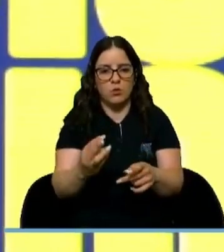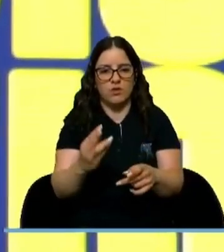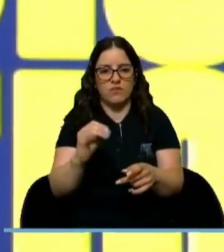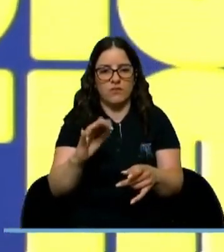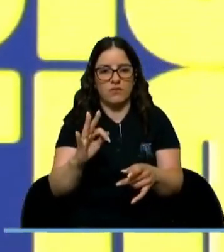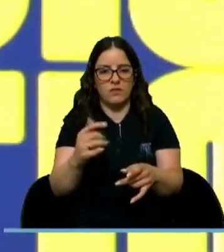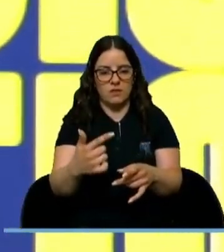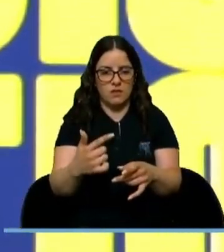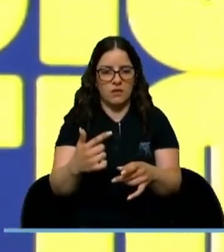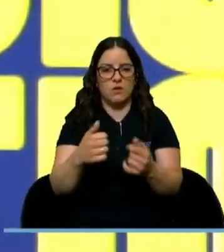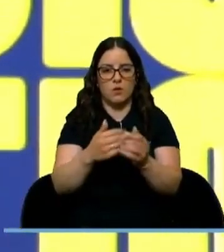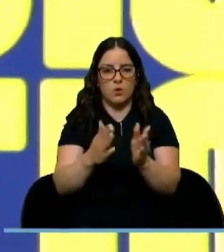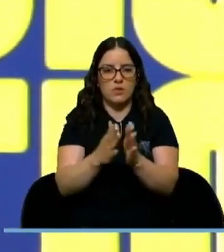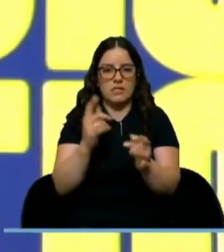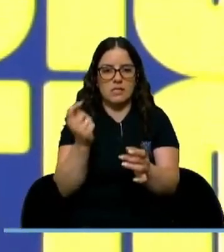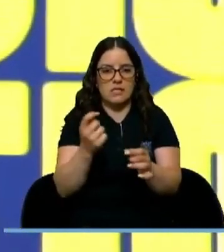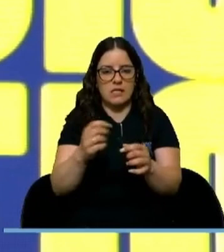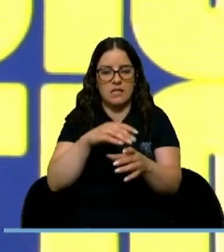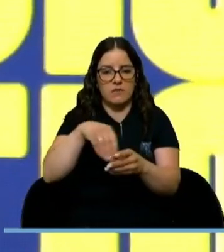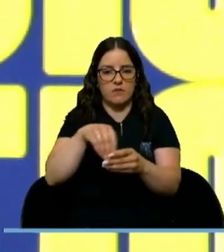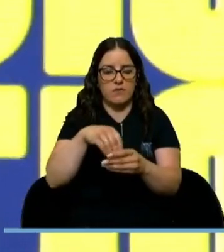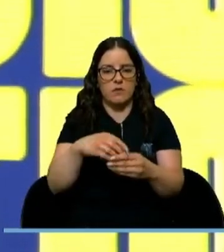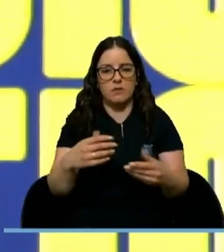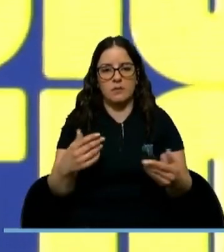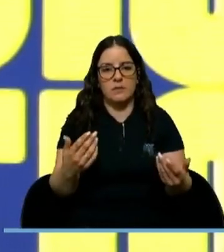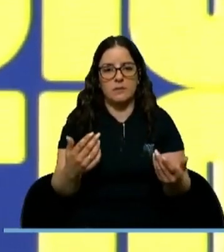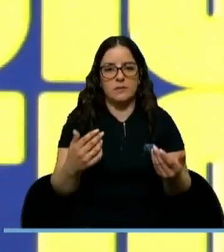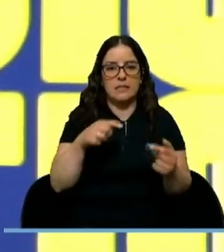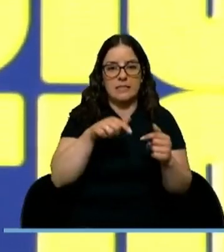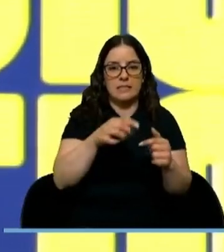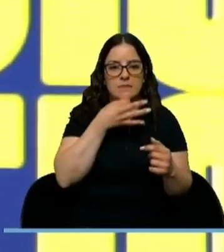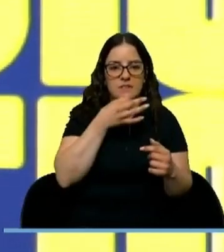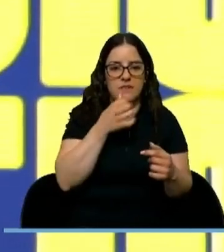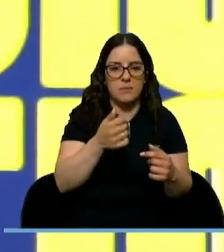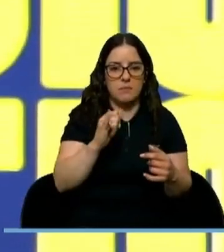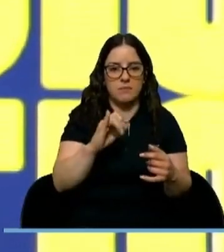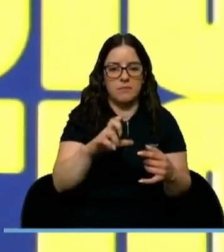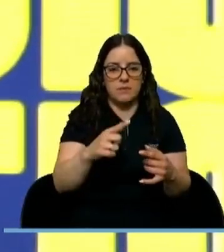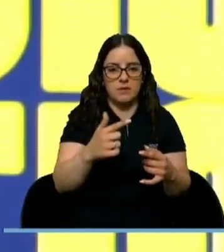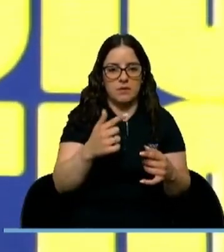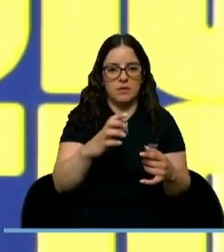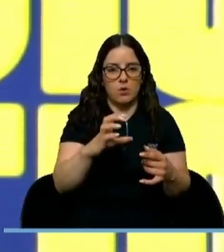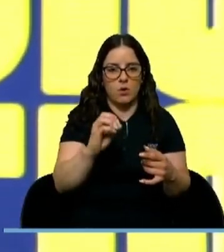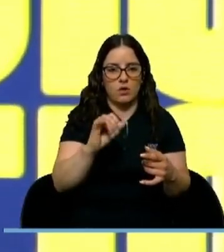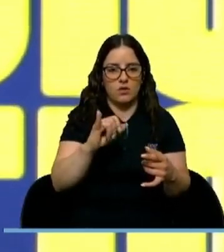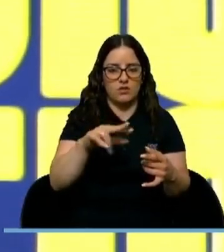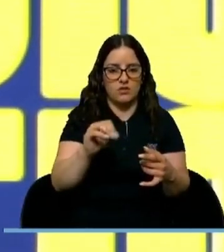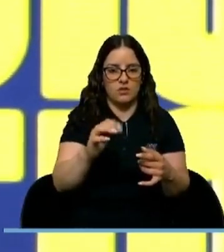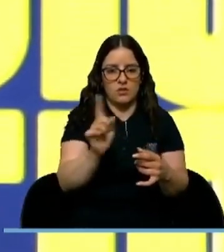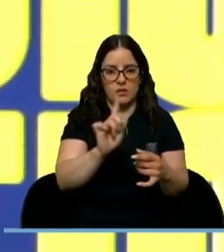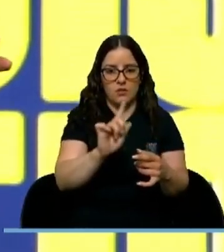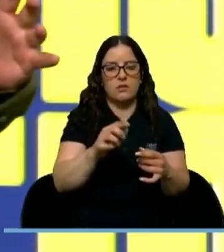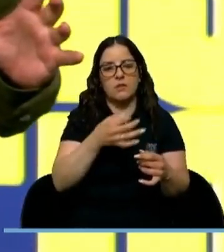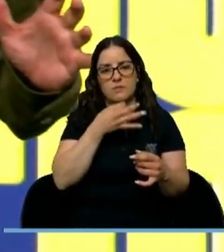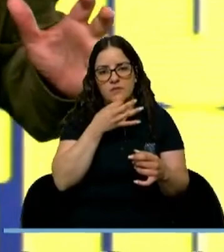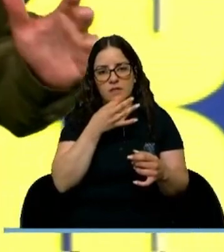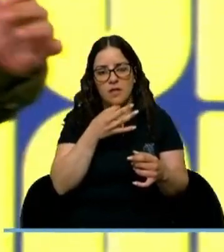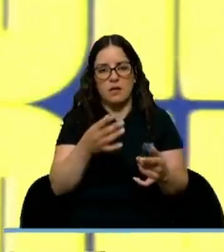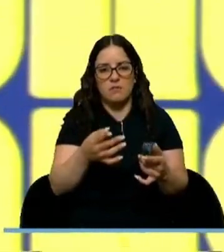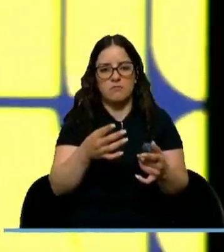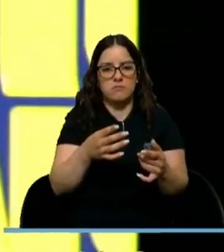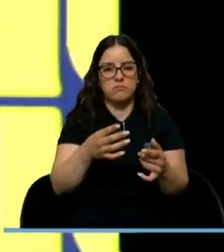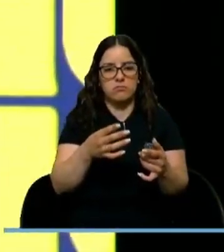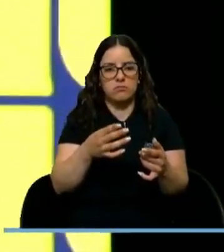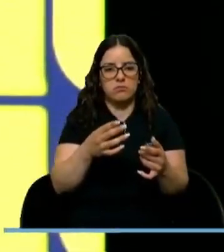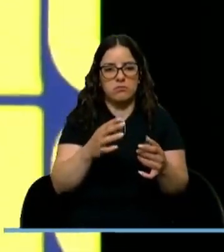envolvidas. Só que neste caso, nós não estamos a falar de Bitcoin, estamos a falar de massa monetária, que é o Yuan Digital. Eu não me admirava nada que